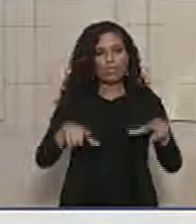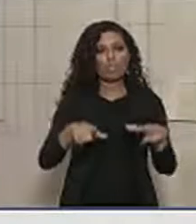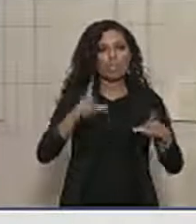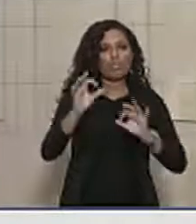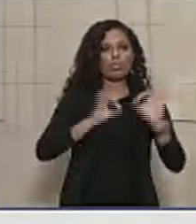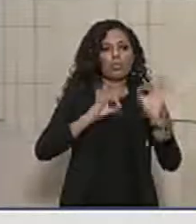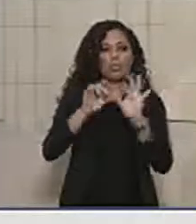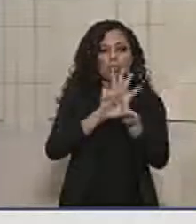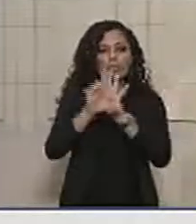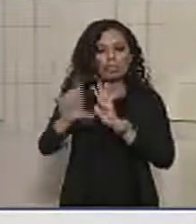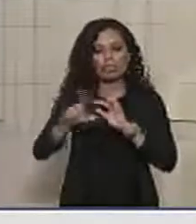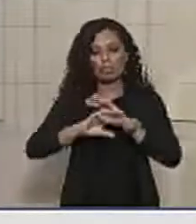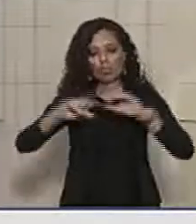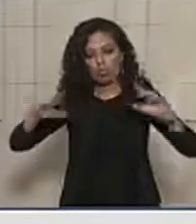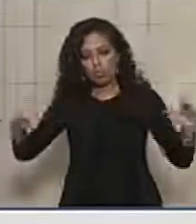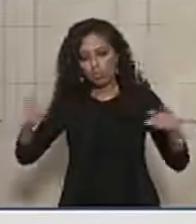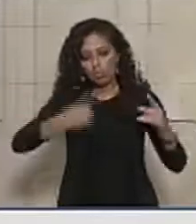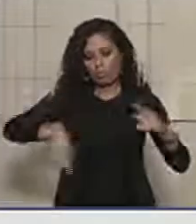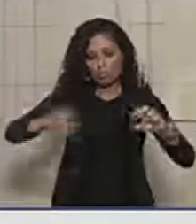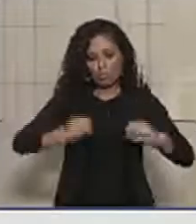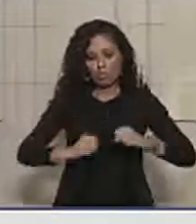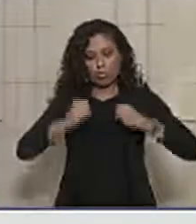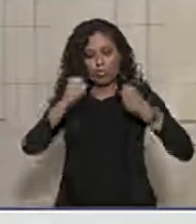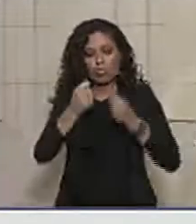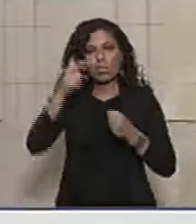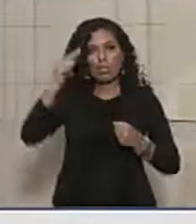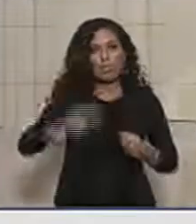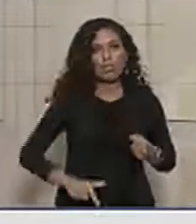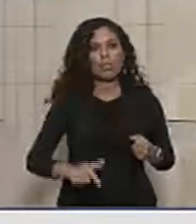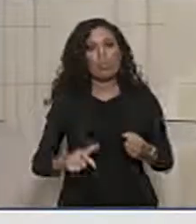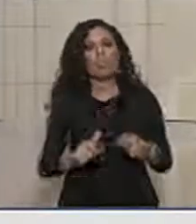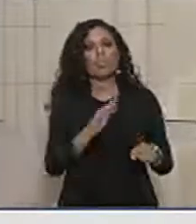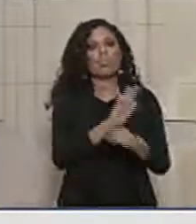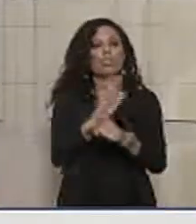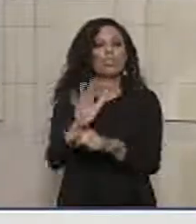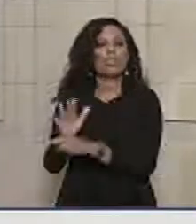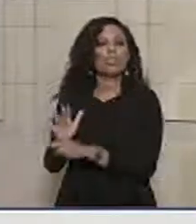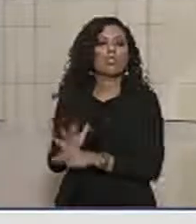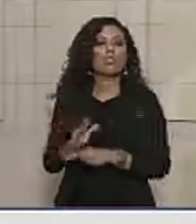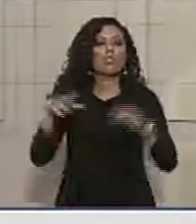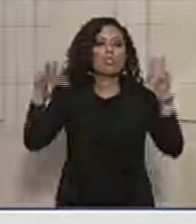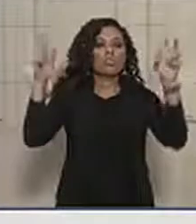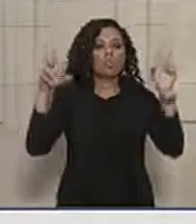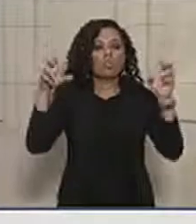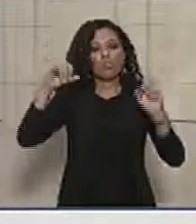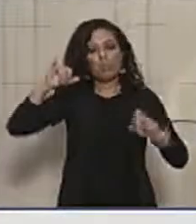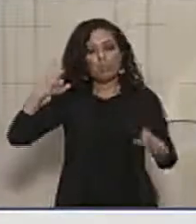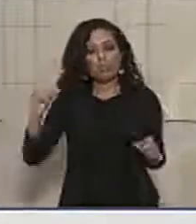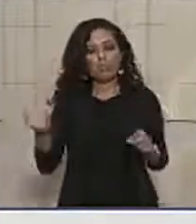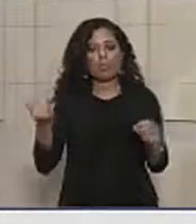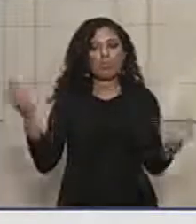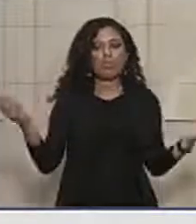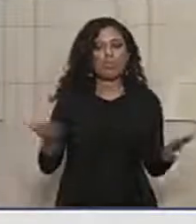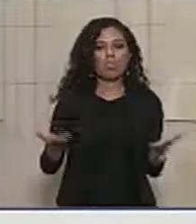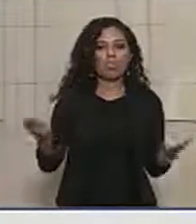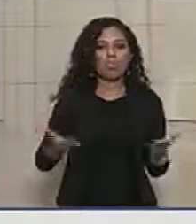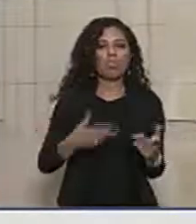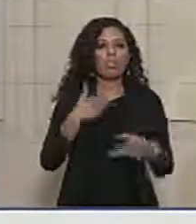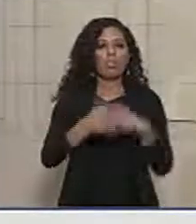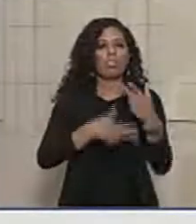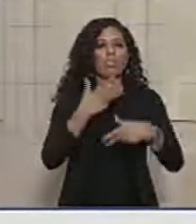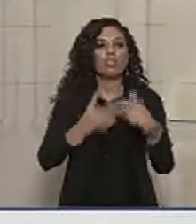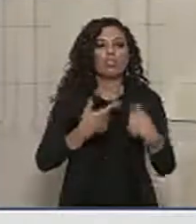fomentadas e há um grande empenho para ajudar ainda mais nesse tema. Aproveito aqui essa oportunidade para reiterar